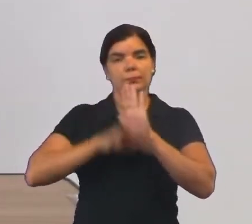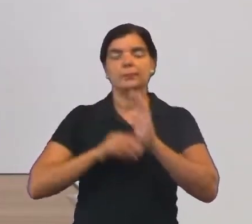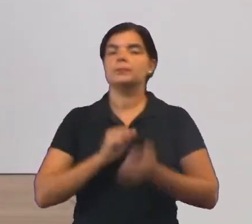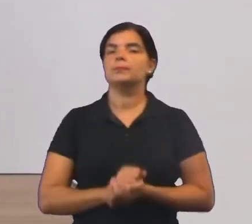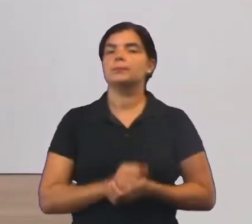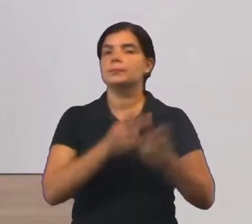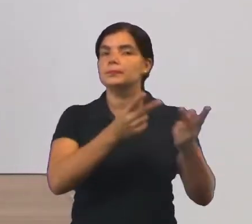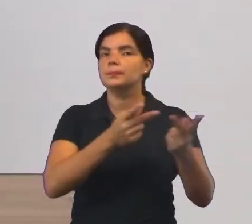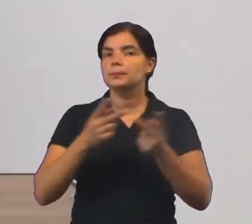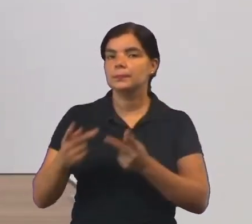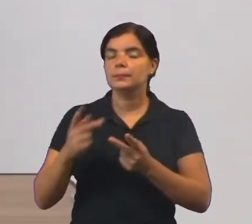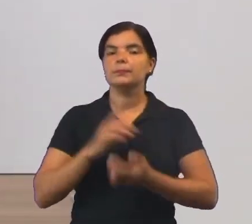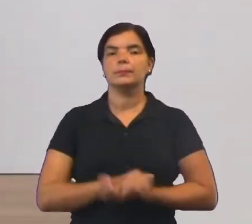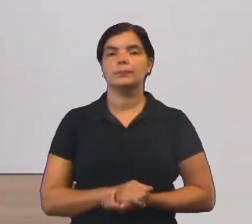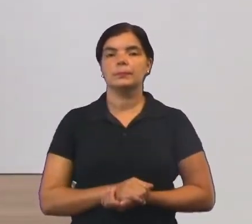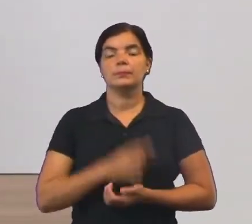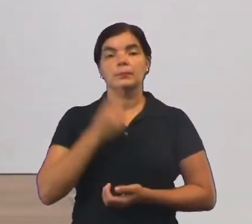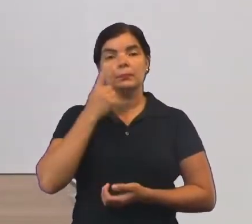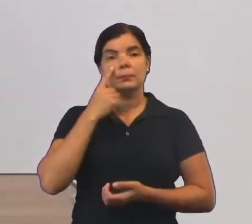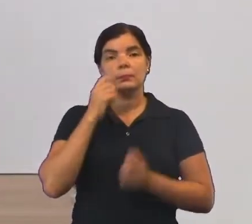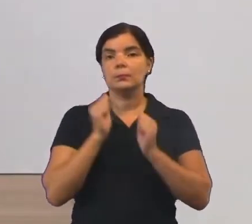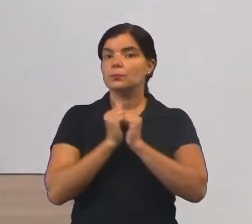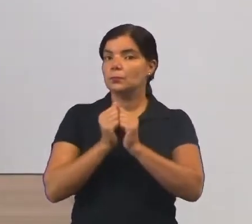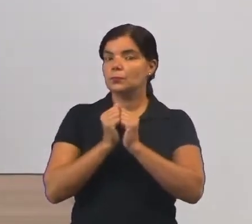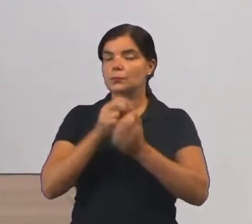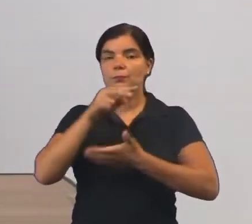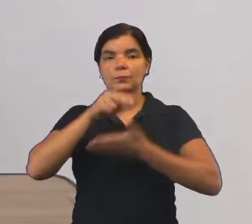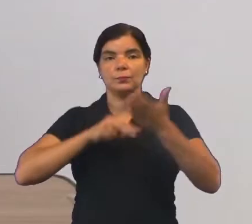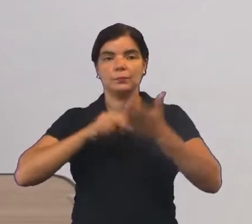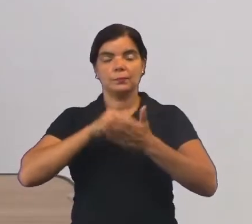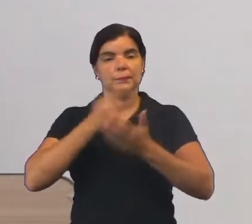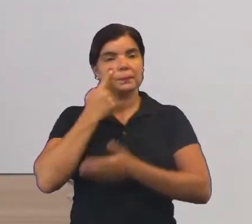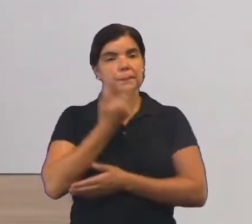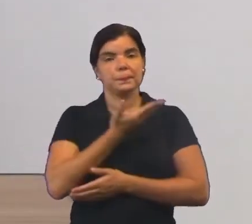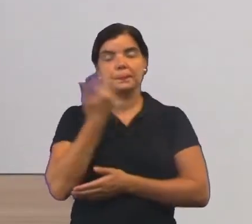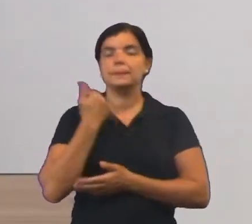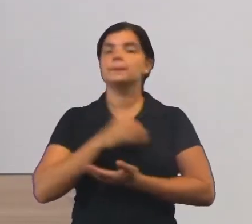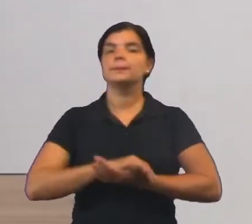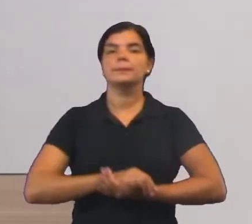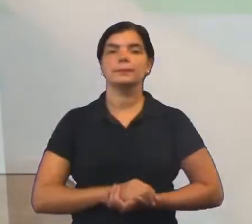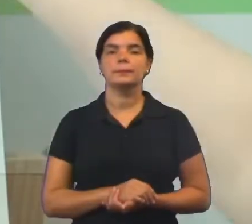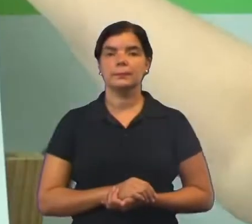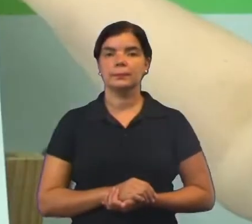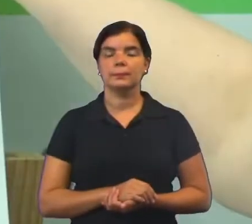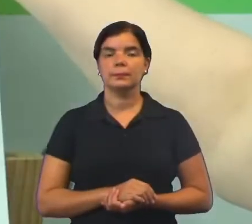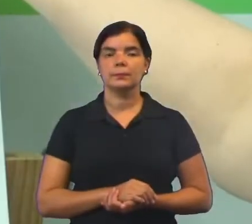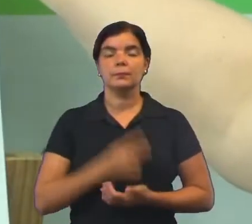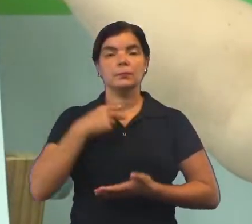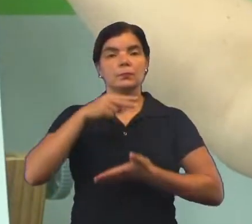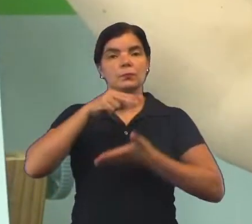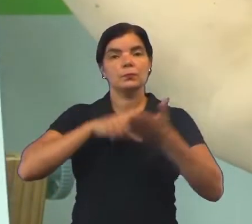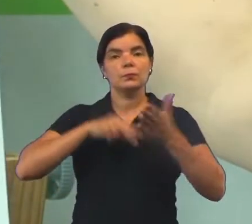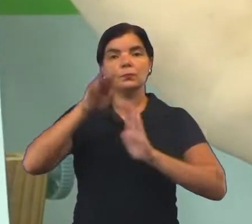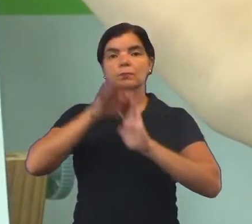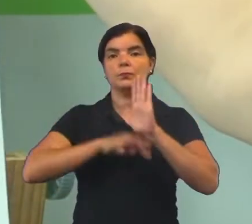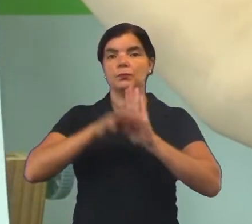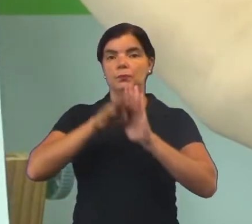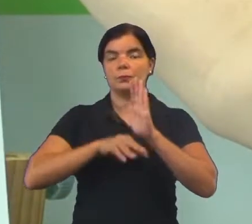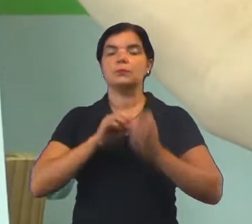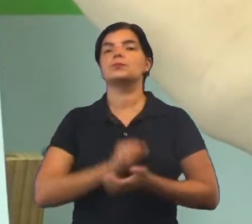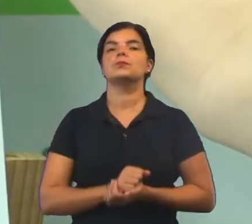E eu quero te convidar a me acompanhar aqui com essa leitura. Vem aqui comigo. Nós vamos ler o texto